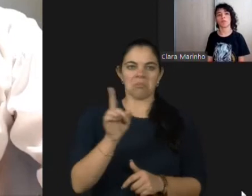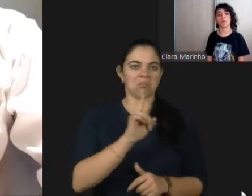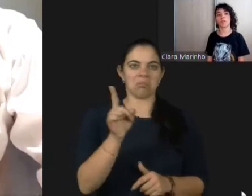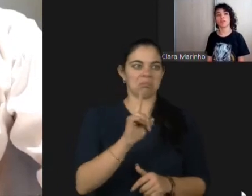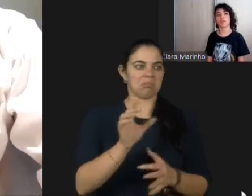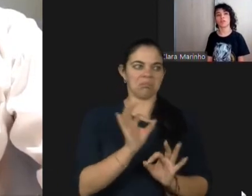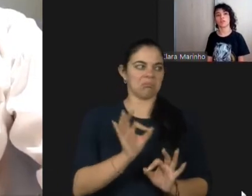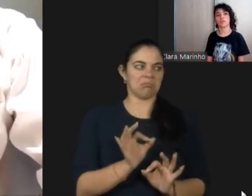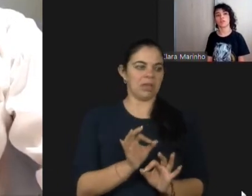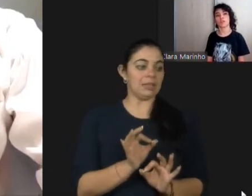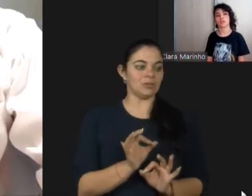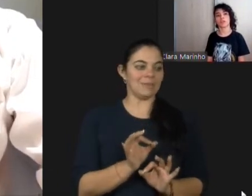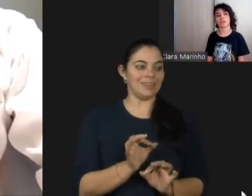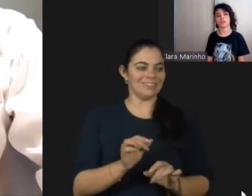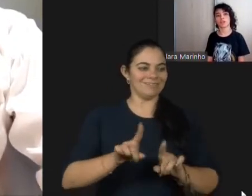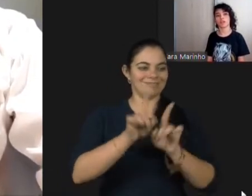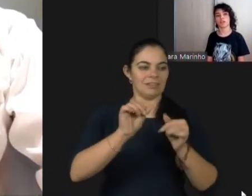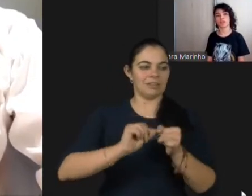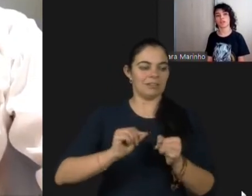Não necessariamente,